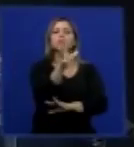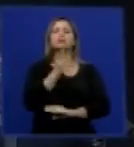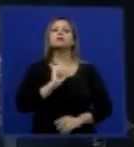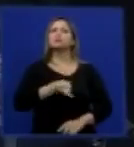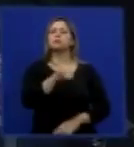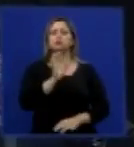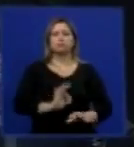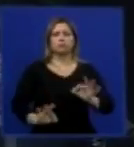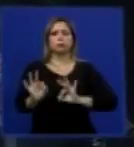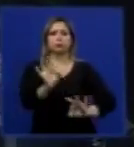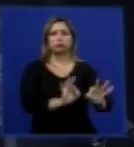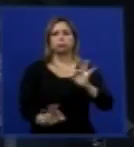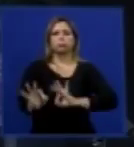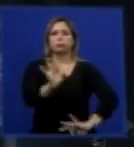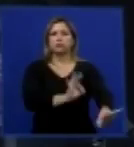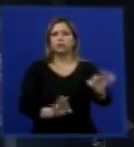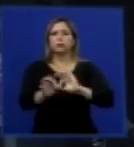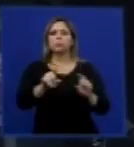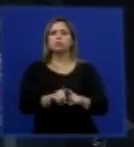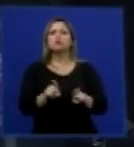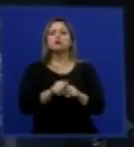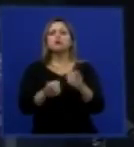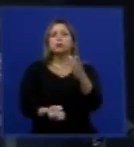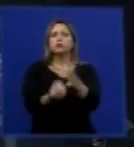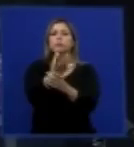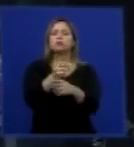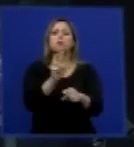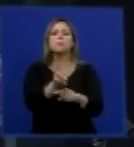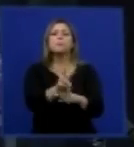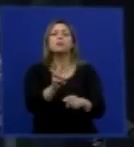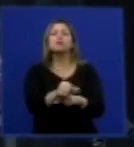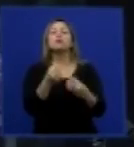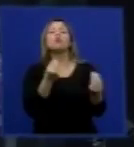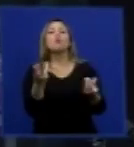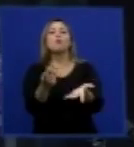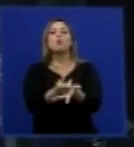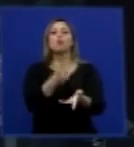organização do que nós chamamos da cadeia produa do